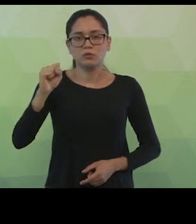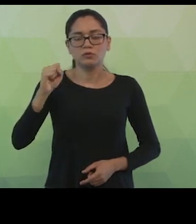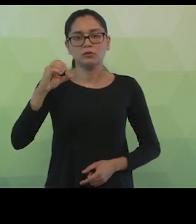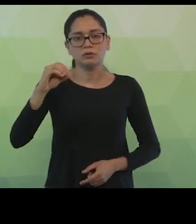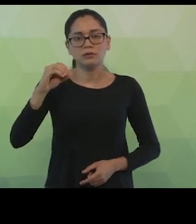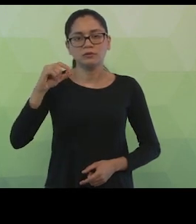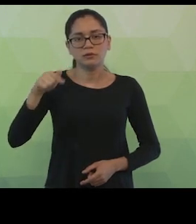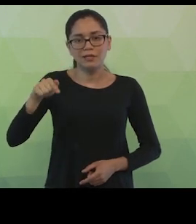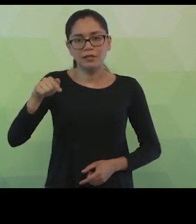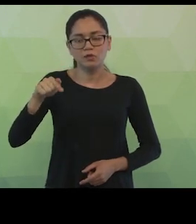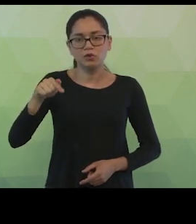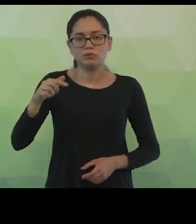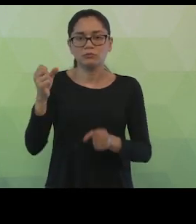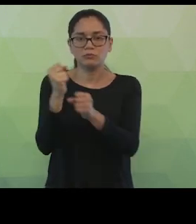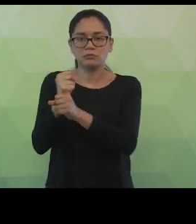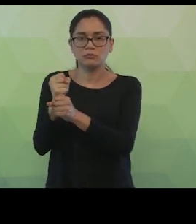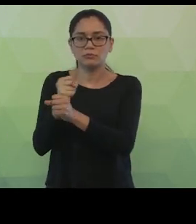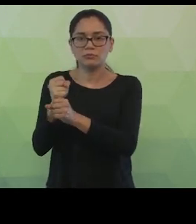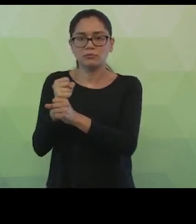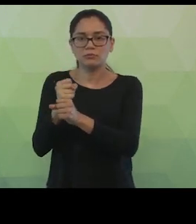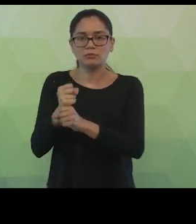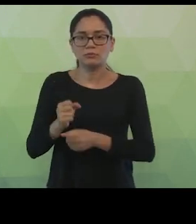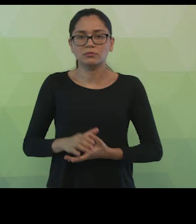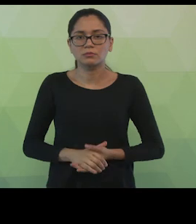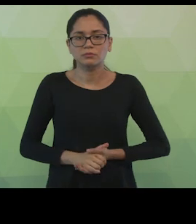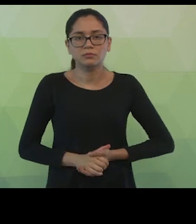2807 anos.